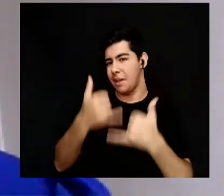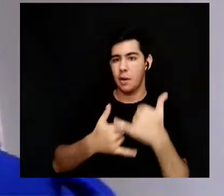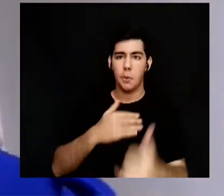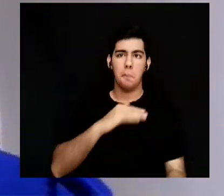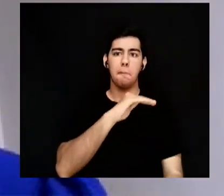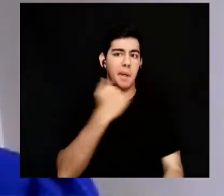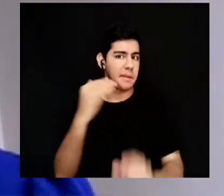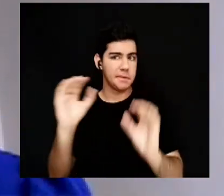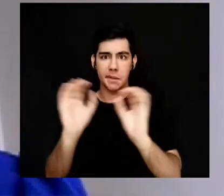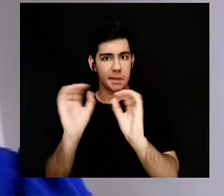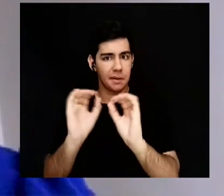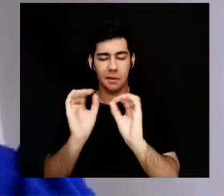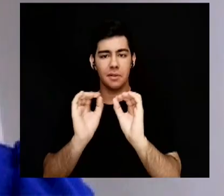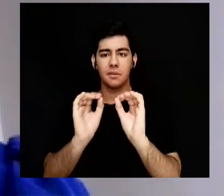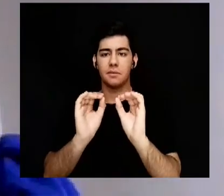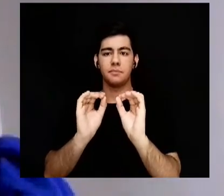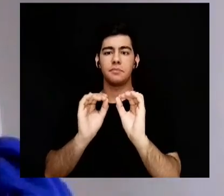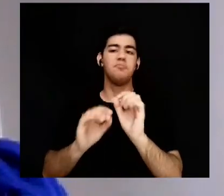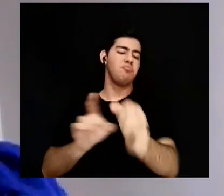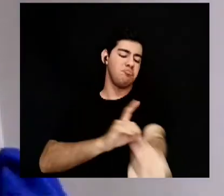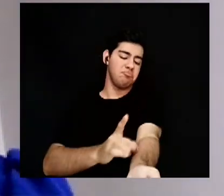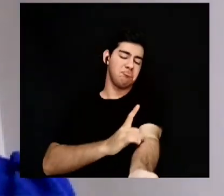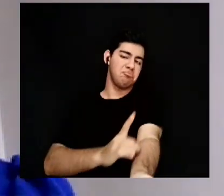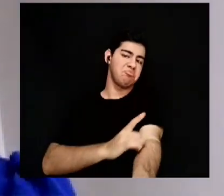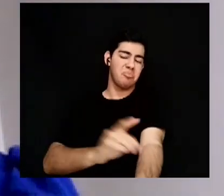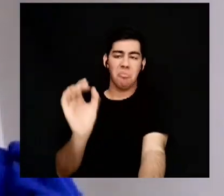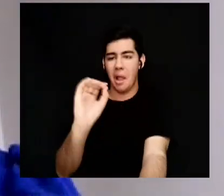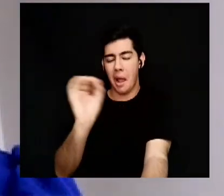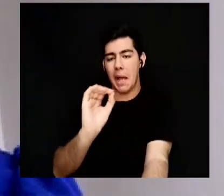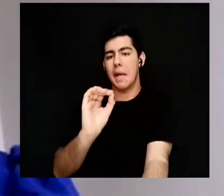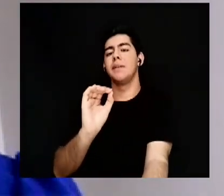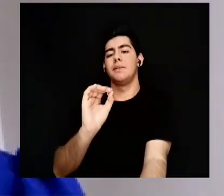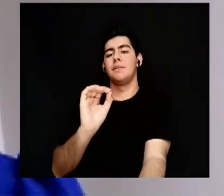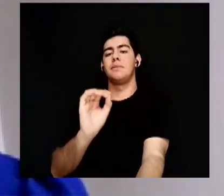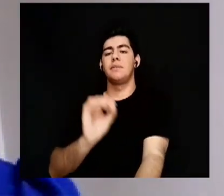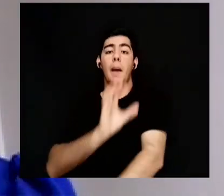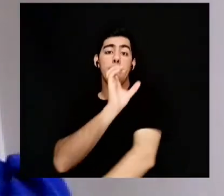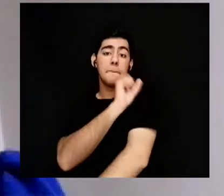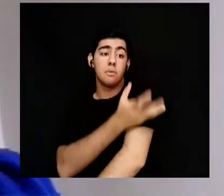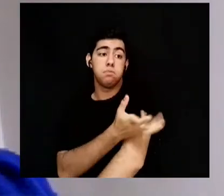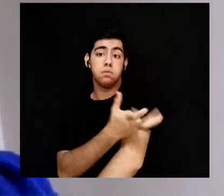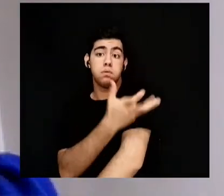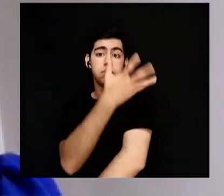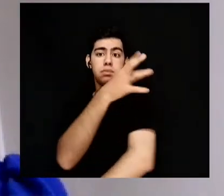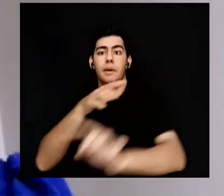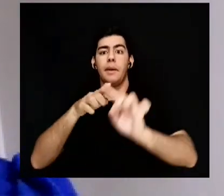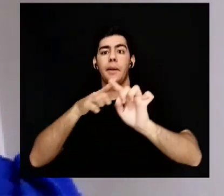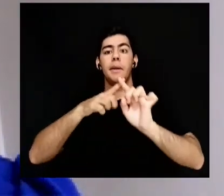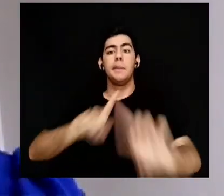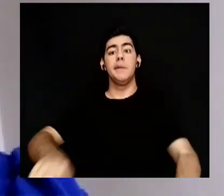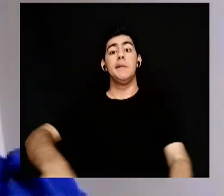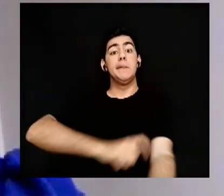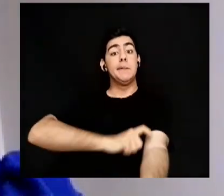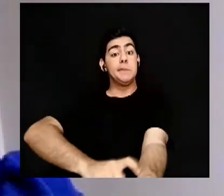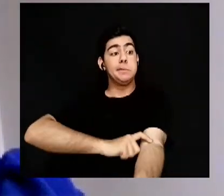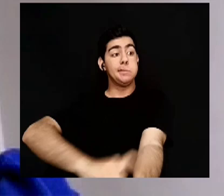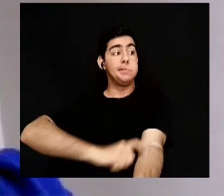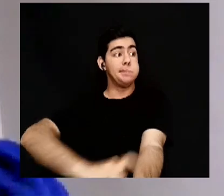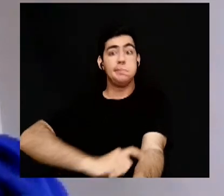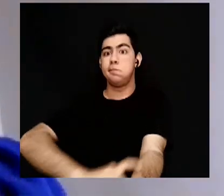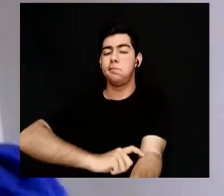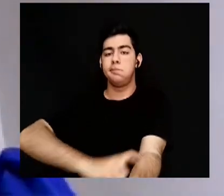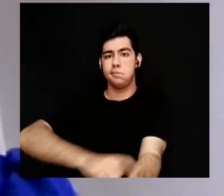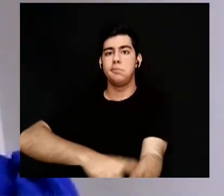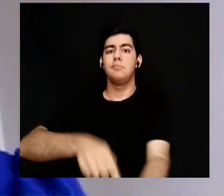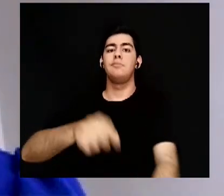dá diabetes, não dá colesterol alto, pressão alta, mas mata de raiva, com certeza, né, muita mulher mata de raiva.